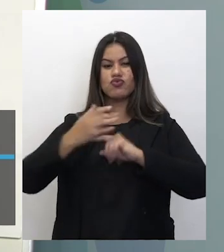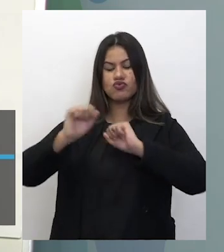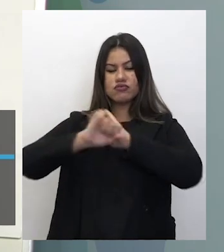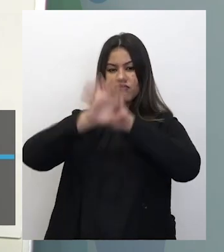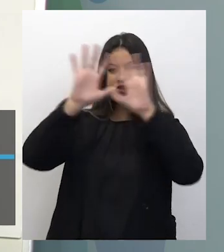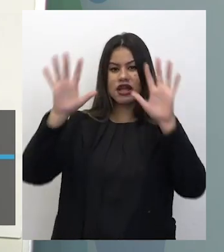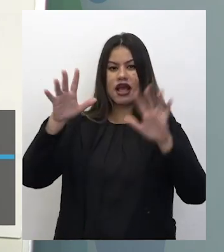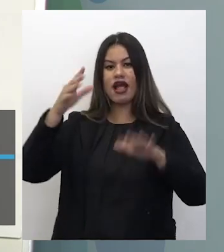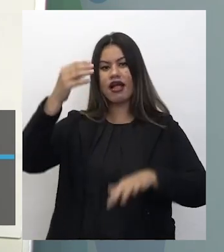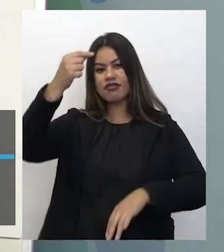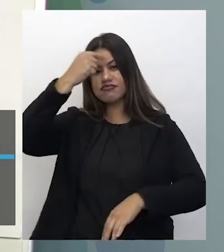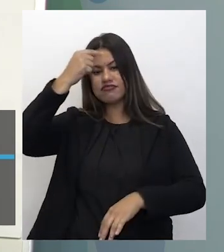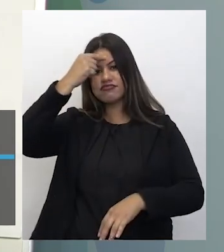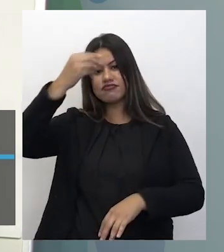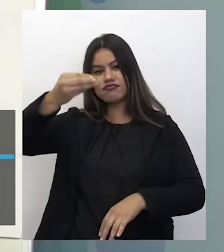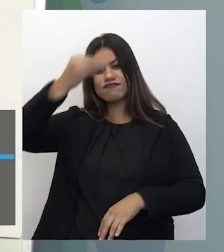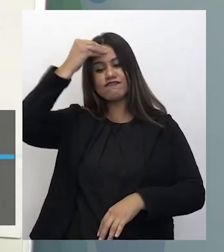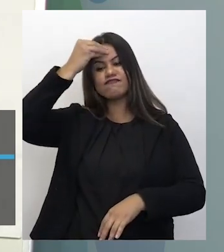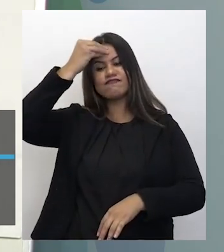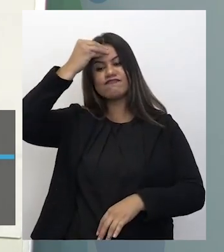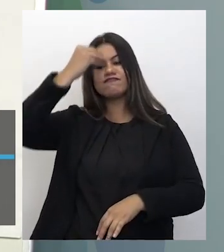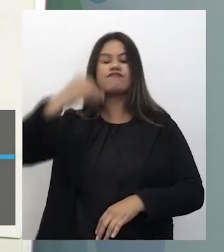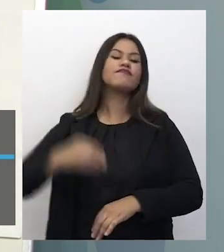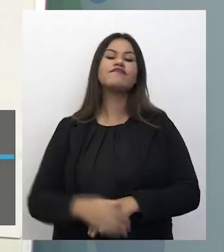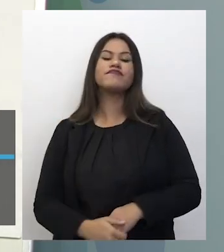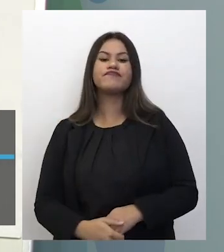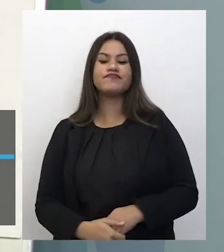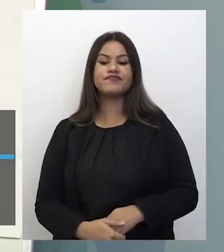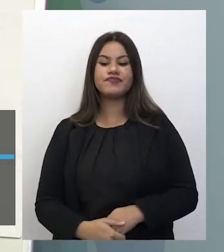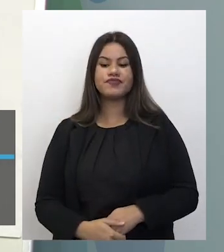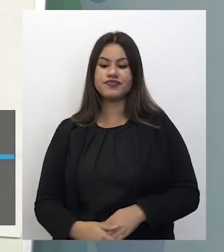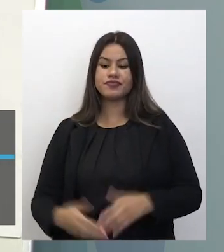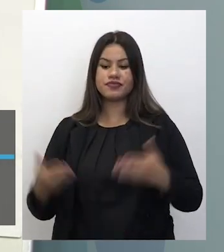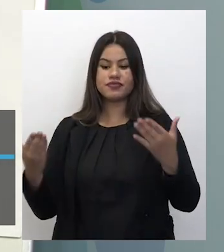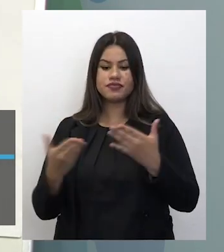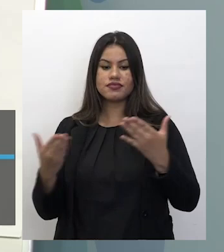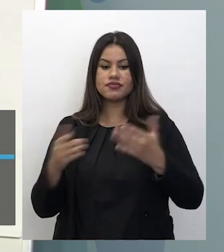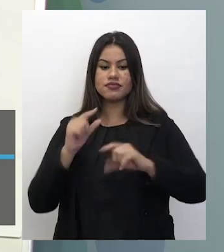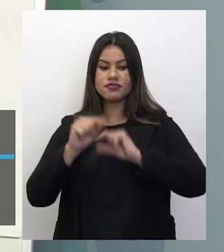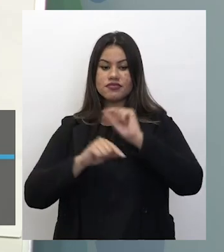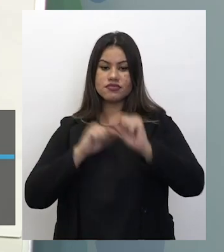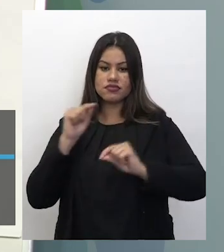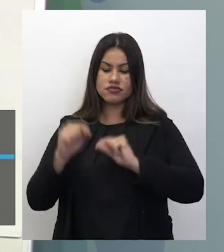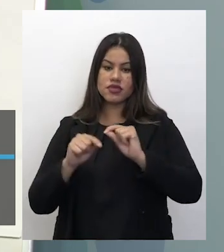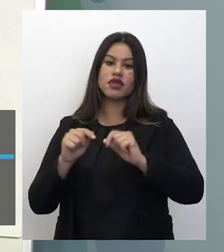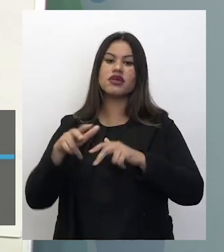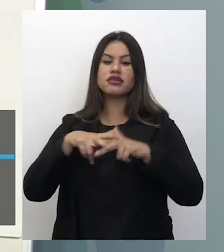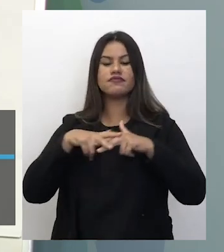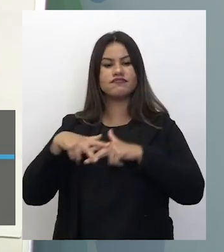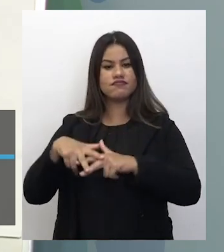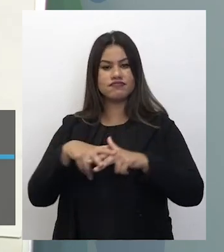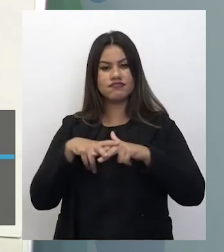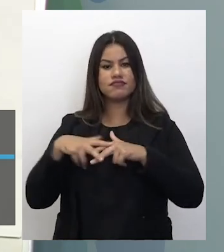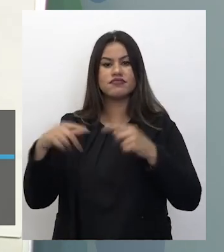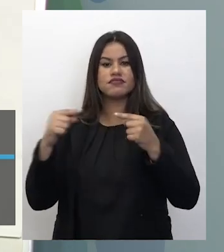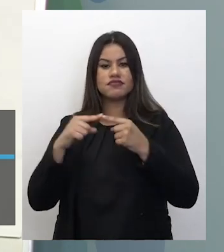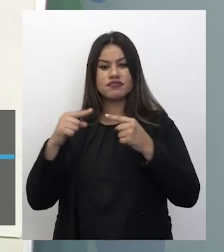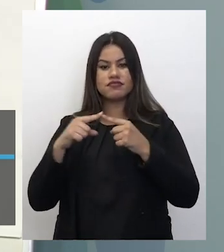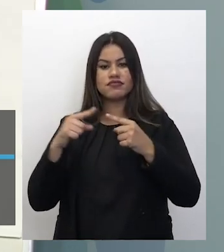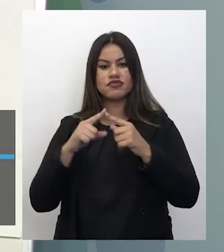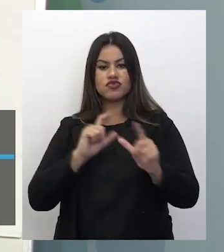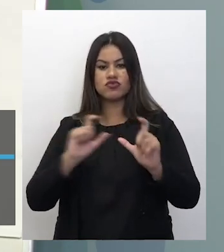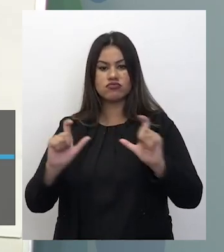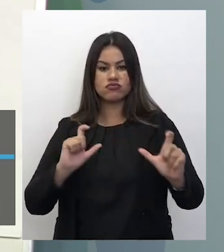aí na mente de vocês. Eu gostaria de fazer agora, nesse finalzinho da aula, uma pequena revisão de alguns termos que a